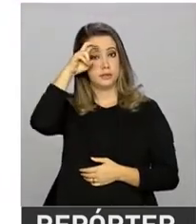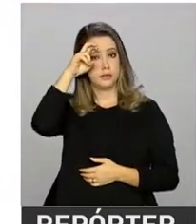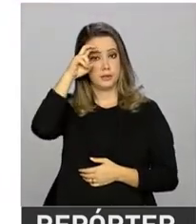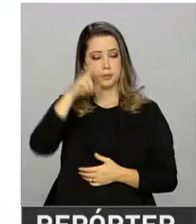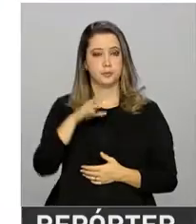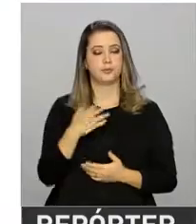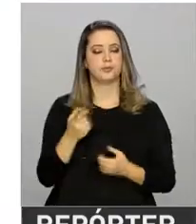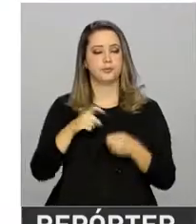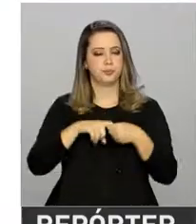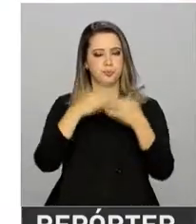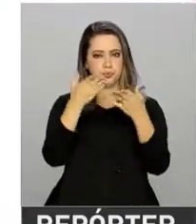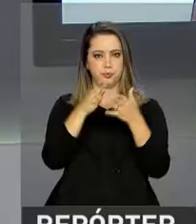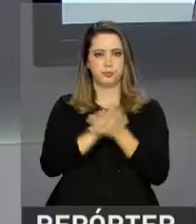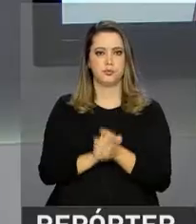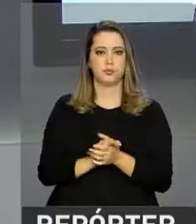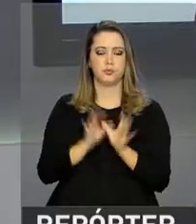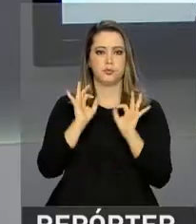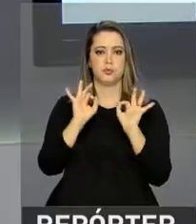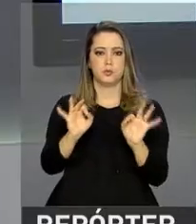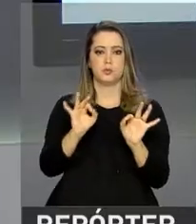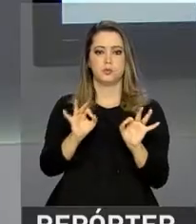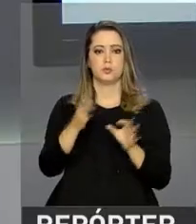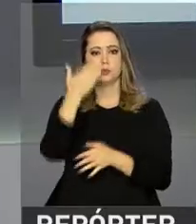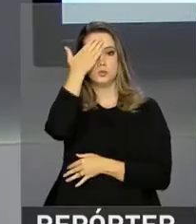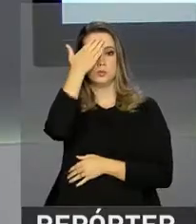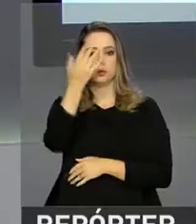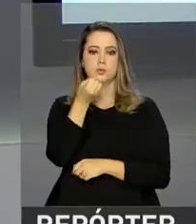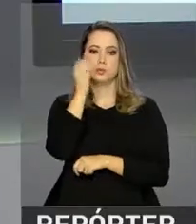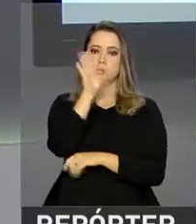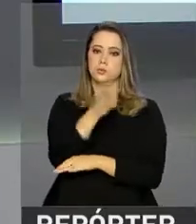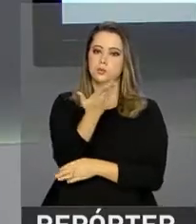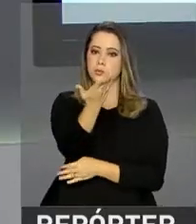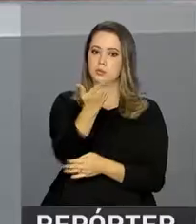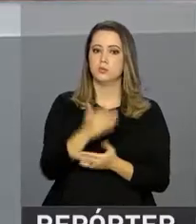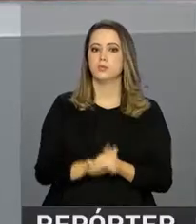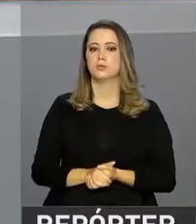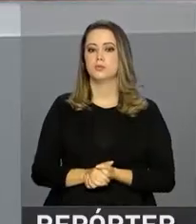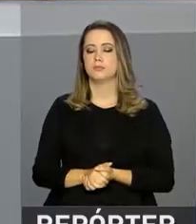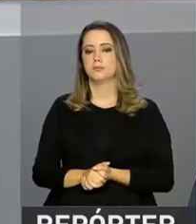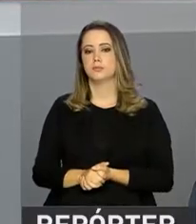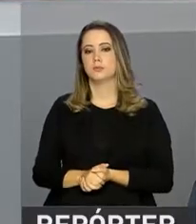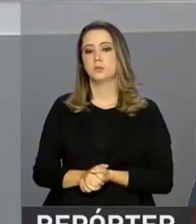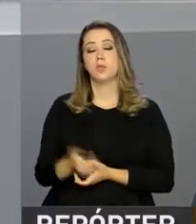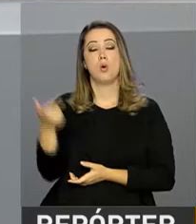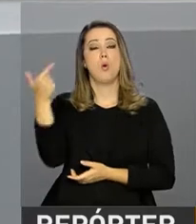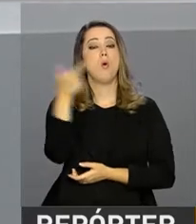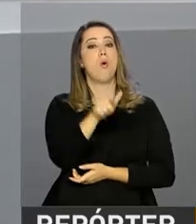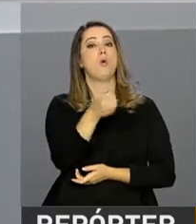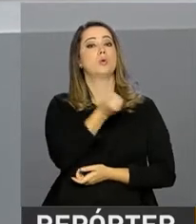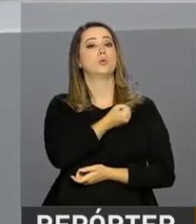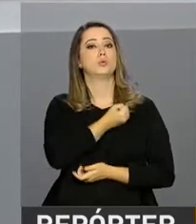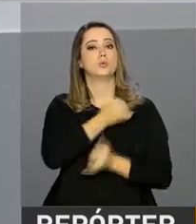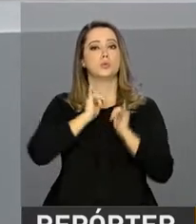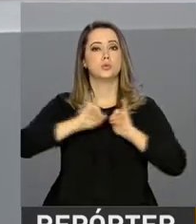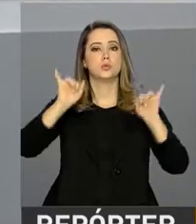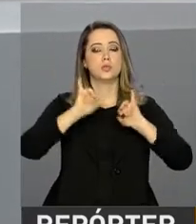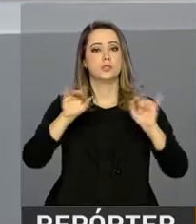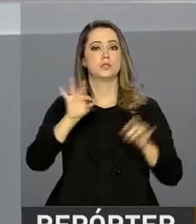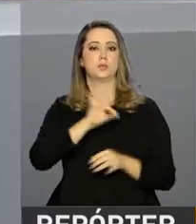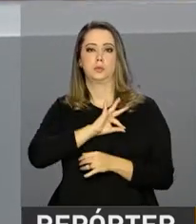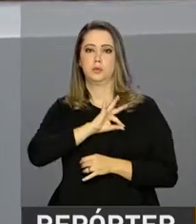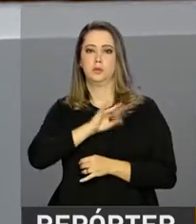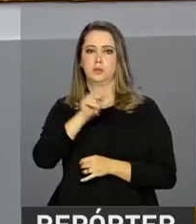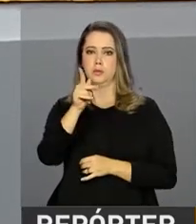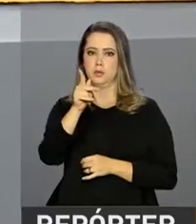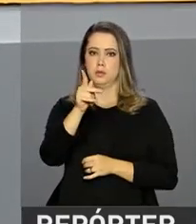feira.com você roberto é esse papo muito obrigado uma boa tarde pra você e um outro dado divulgado também pela polícia rodoviária